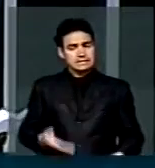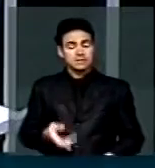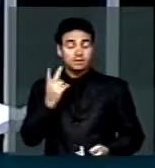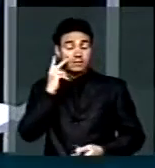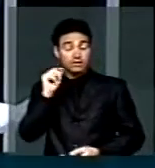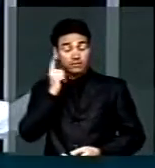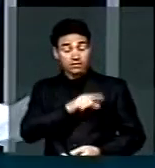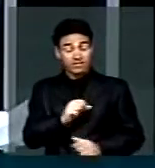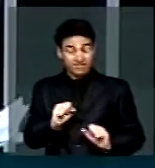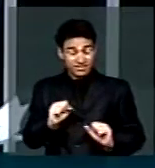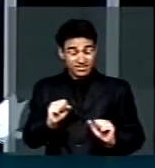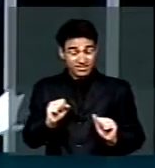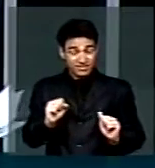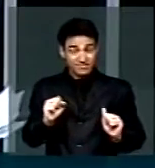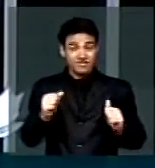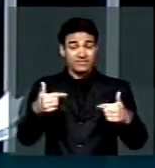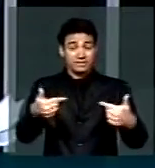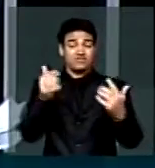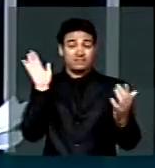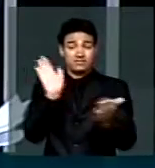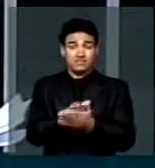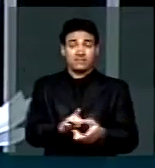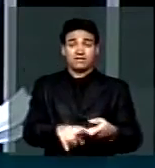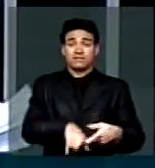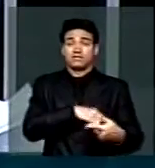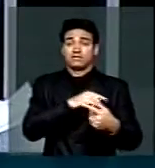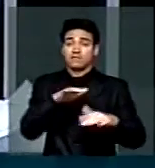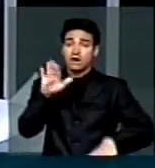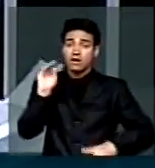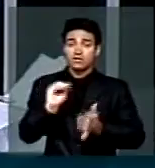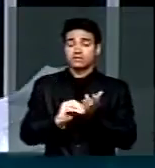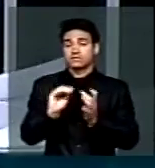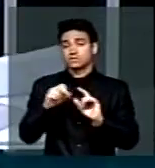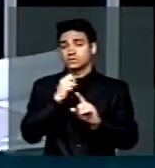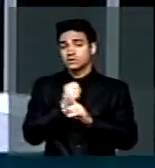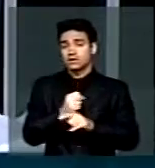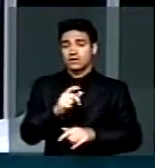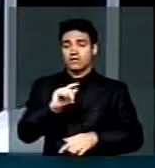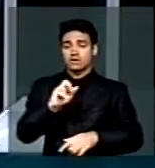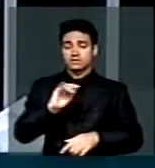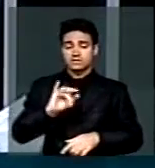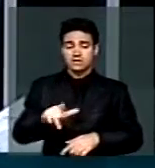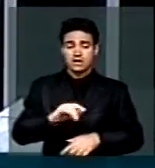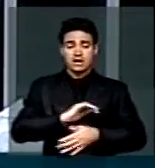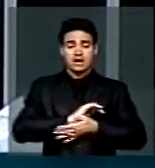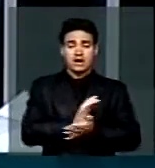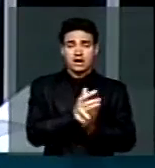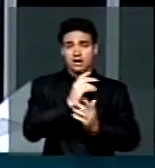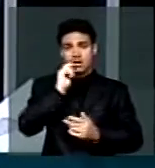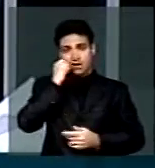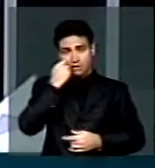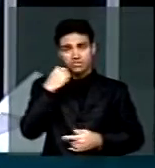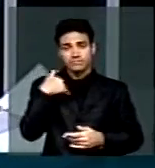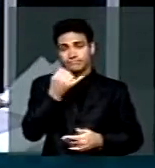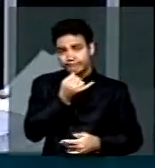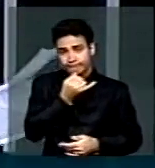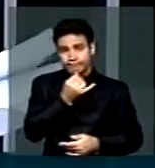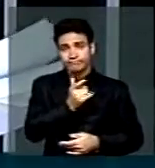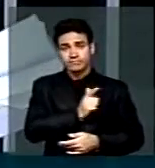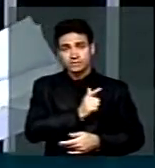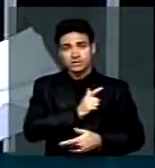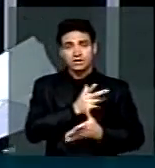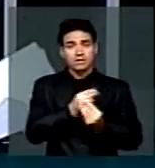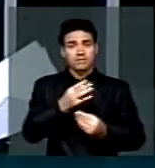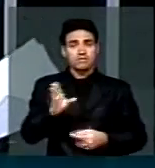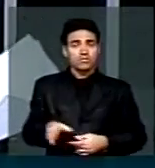os grilhões da opressão, da desigualdade social e racial que, infelizmente, assombra a vida de milhões